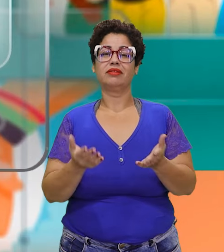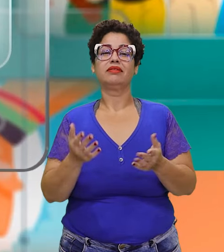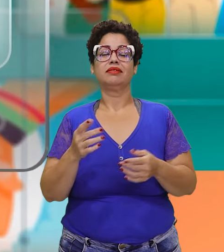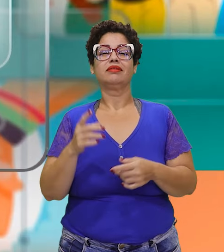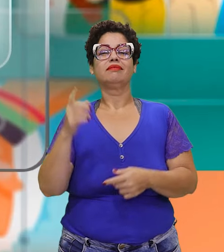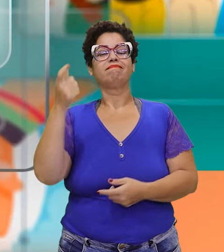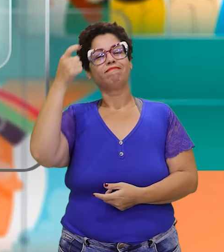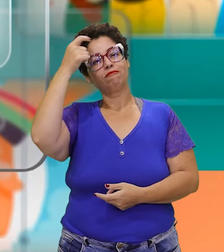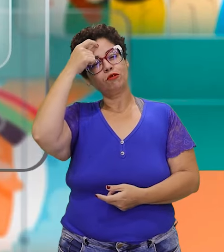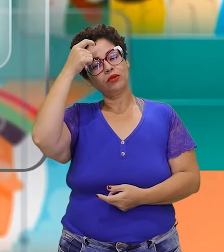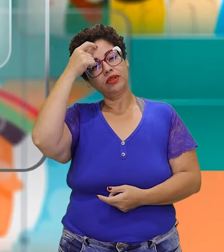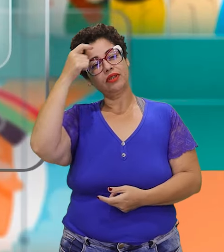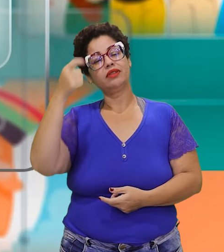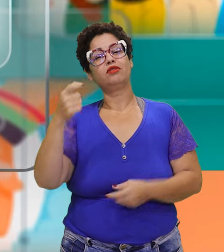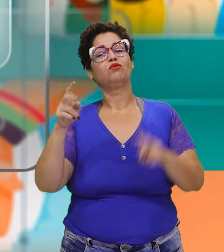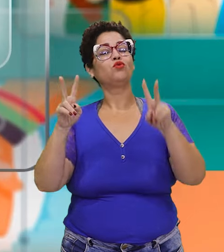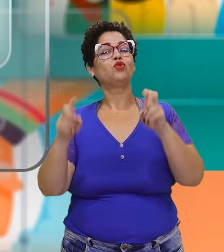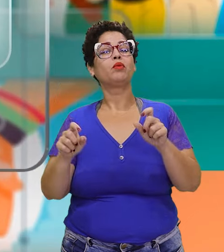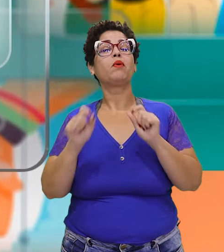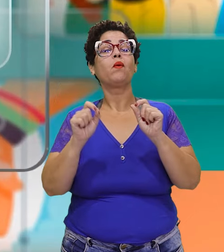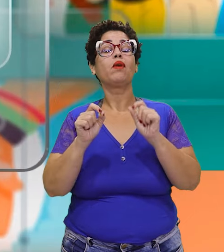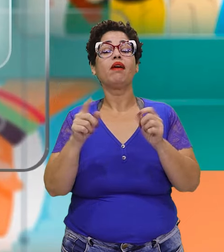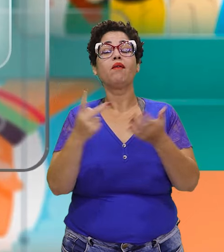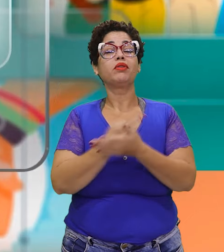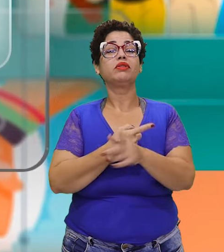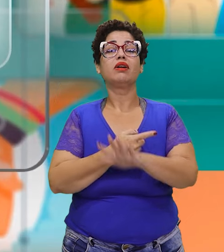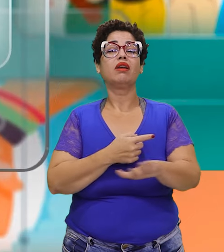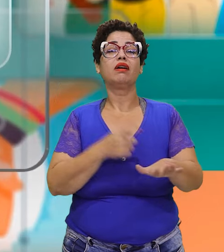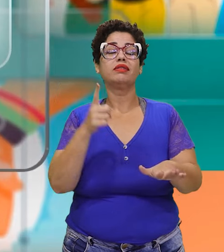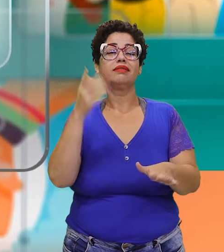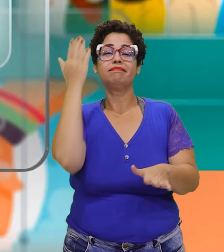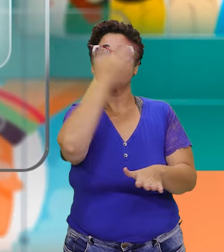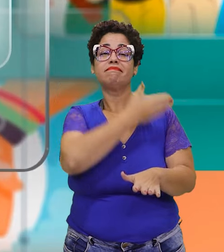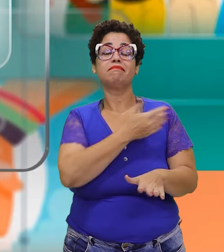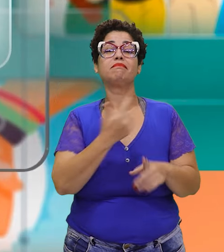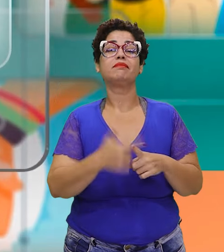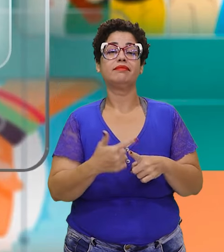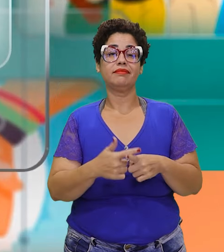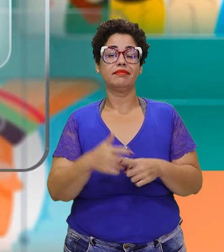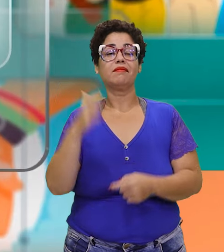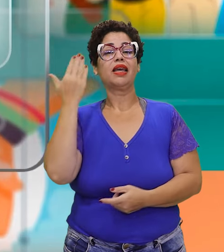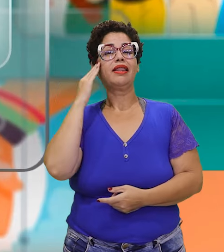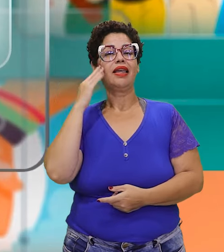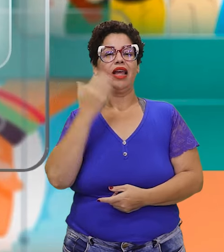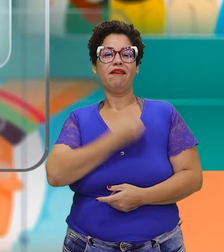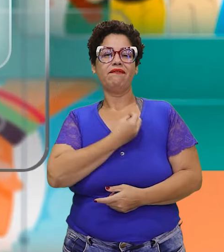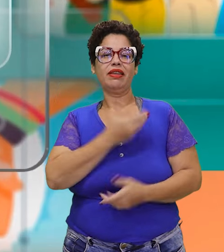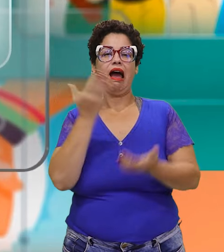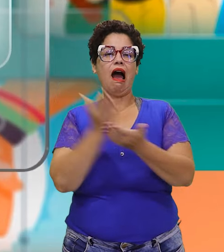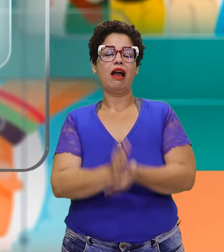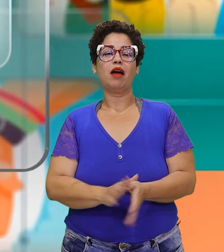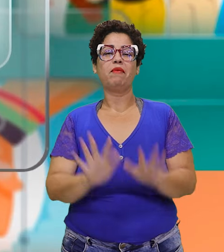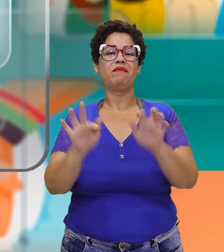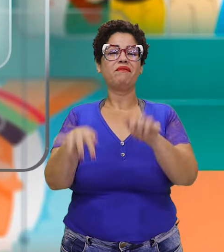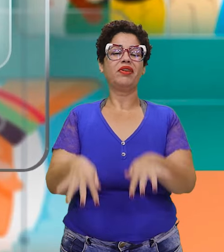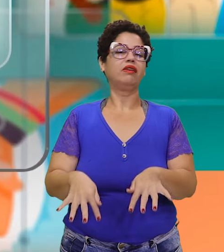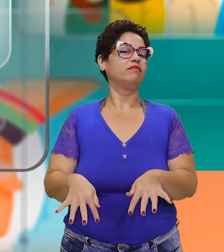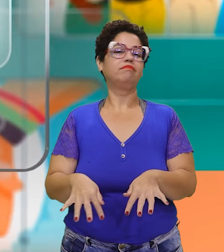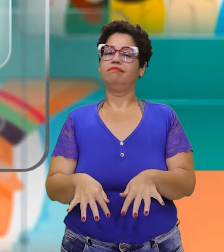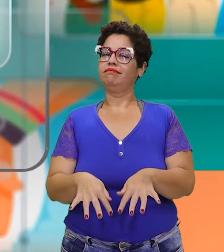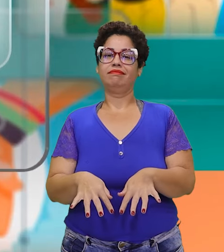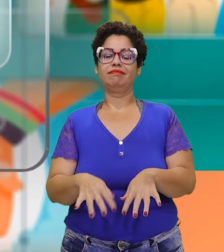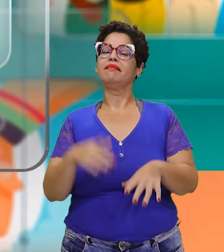família, se conscientizar sobre o que levou essa criança a perder a visão. E entender que a vida não acaba